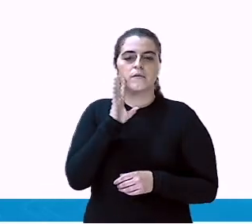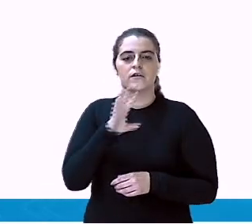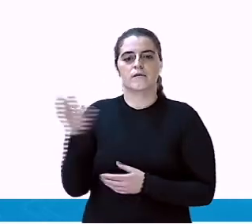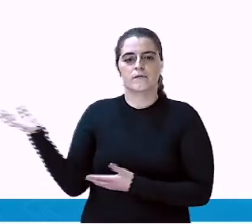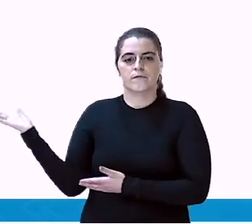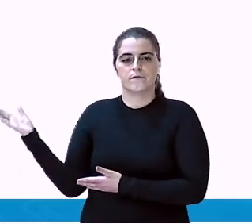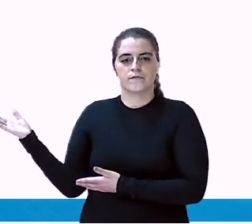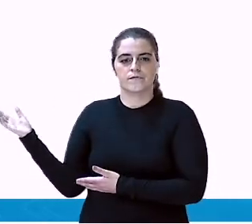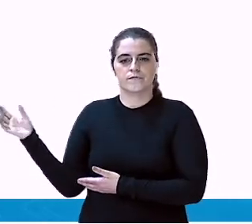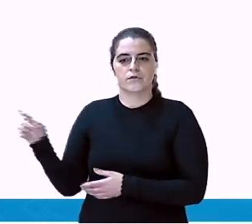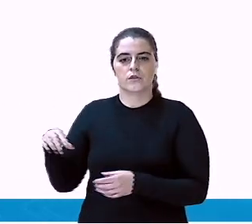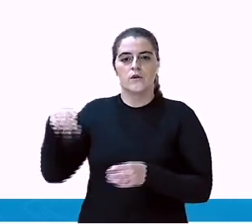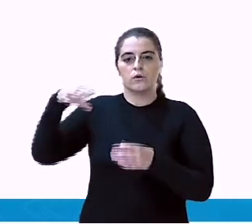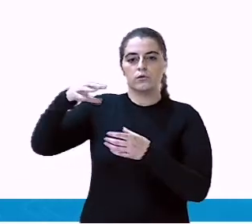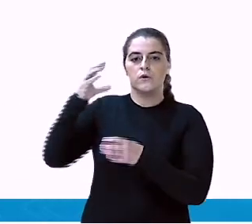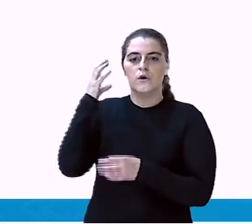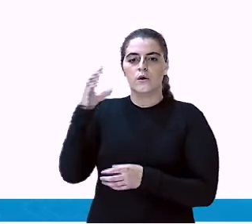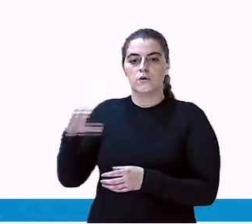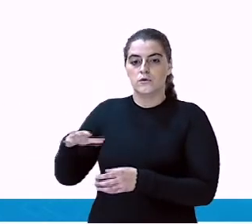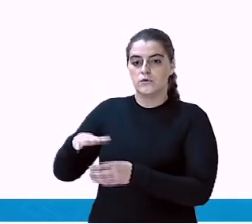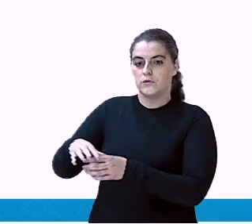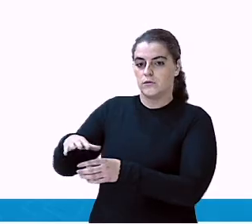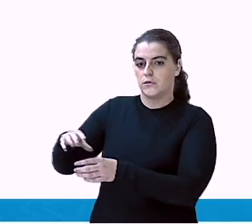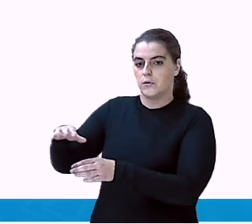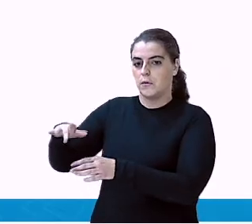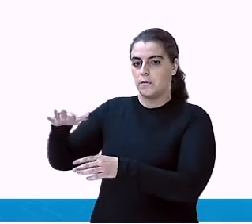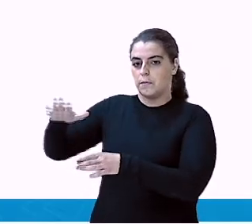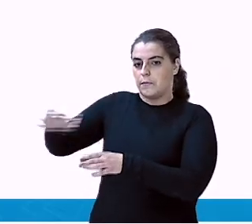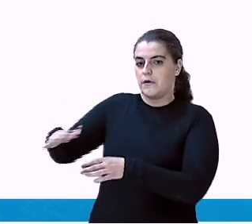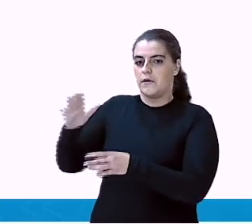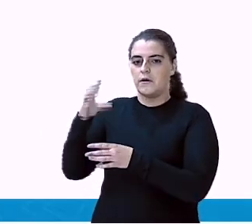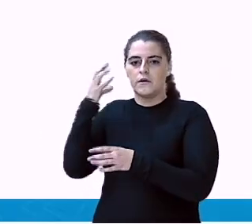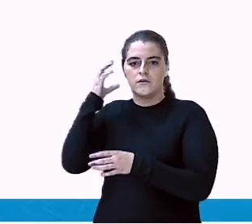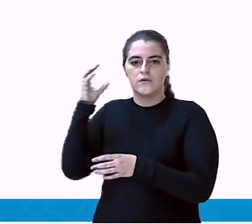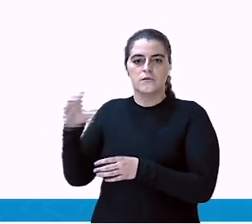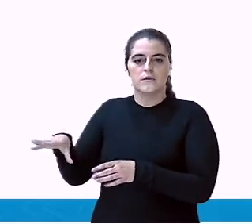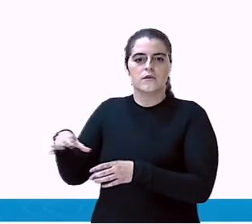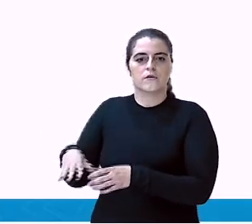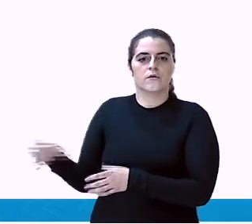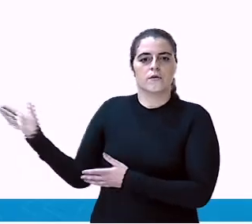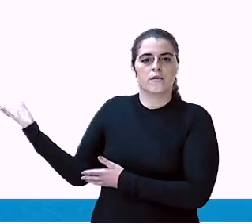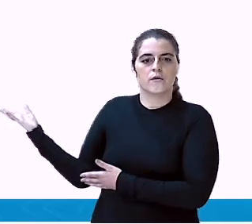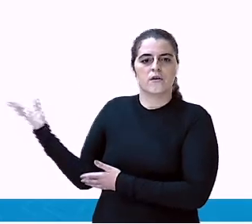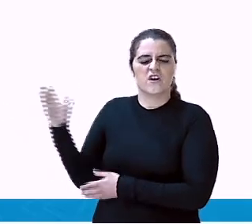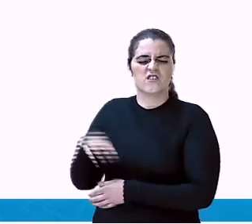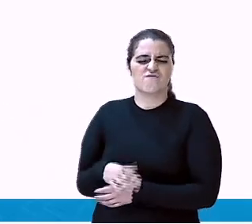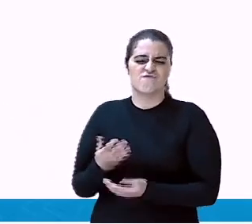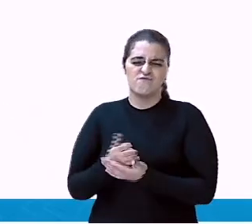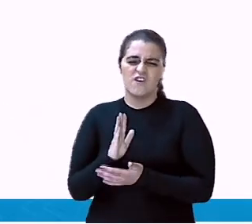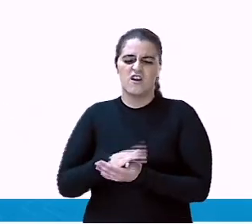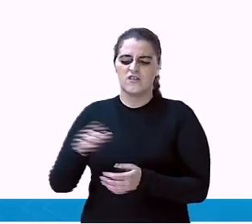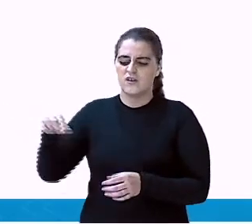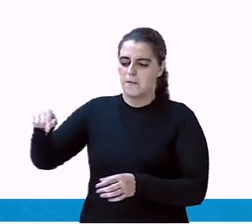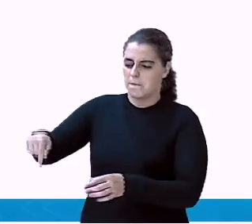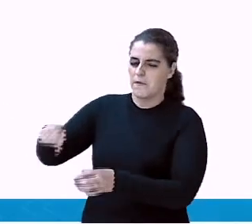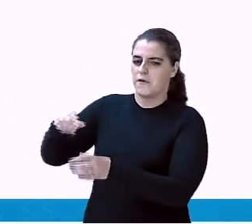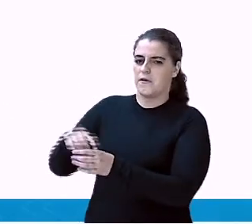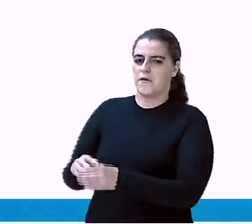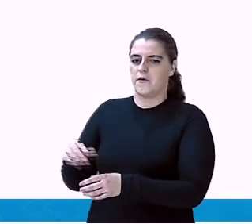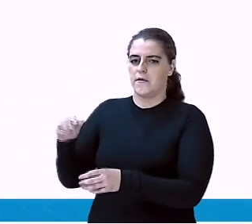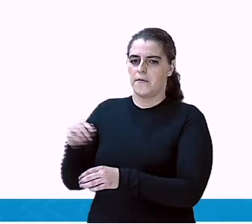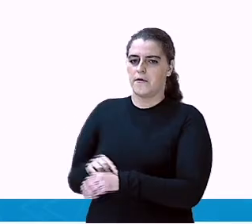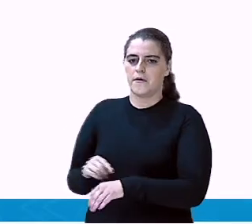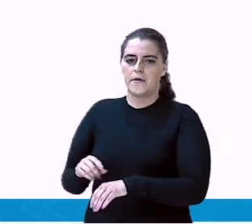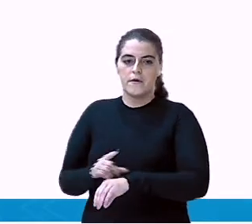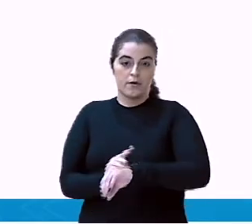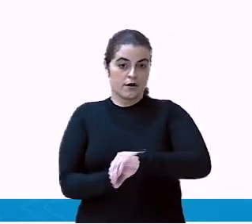olha. O despertador. Quem gosta do som do despertador? É chato, né? Fica lá tocando,